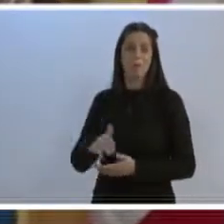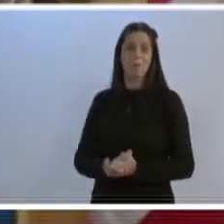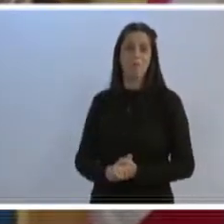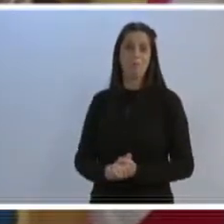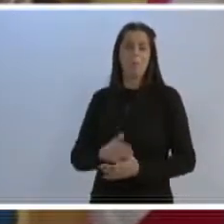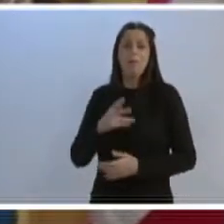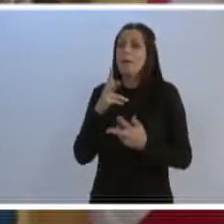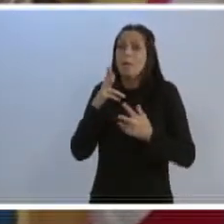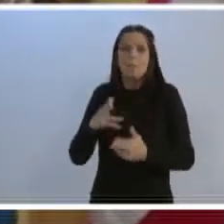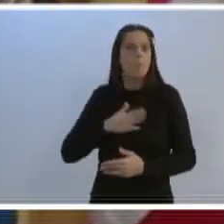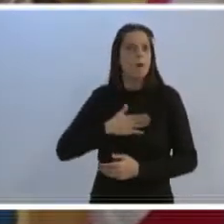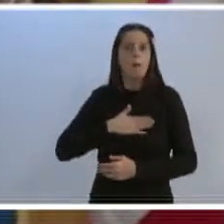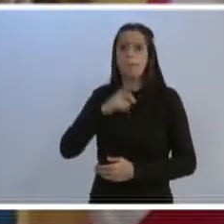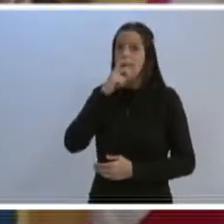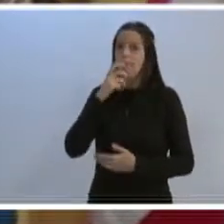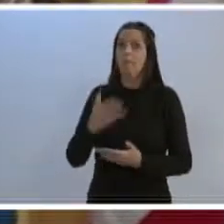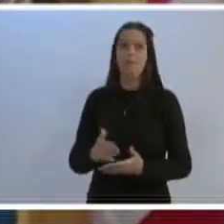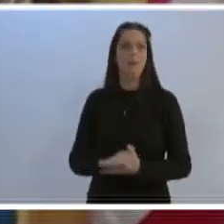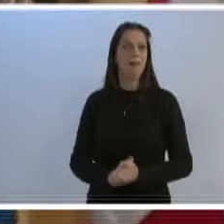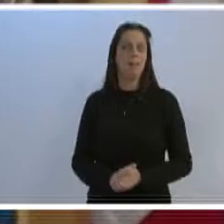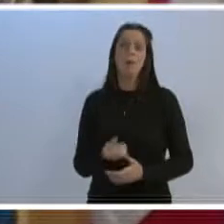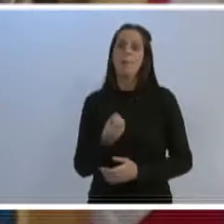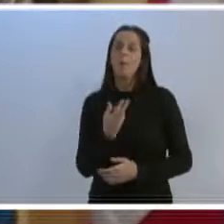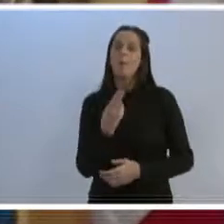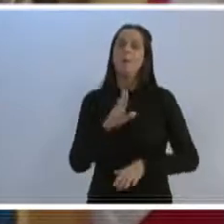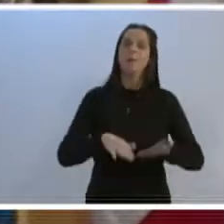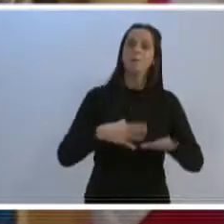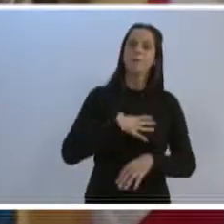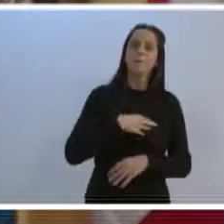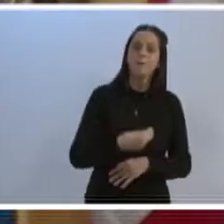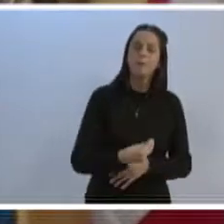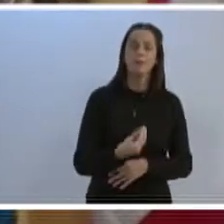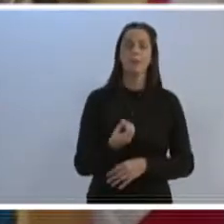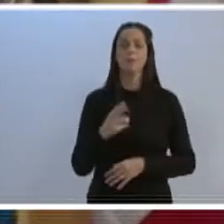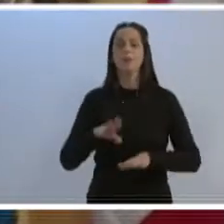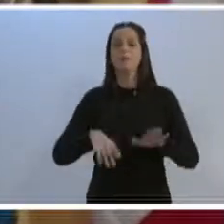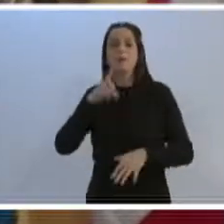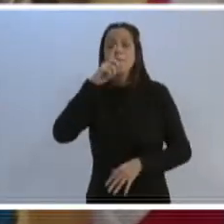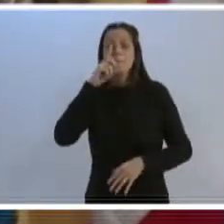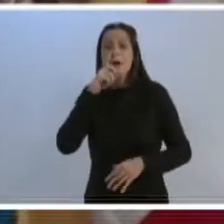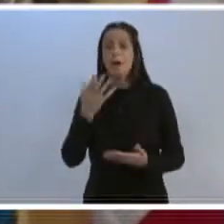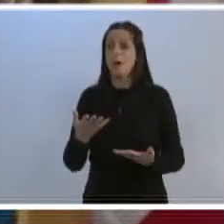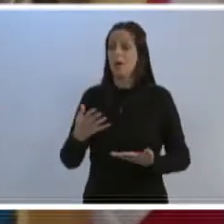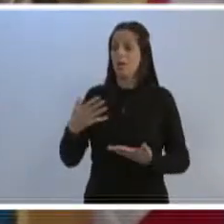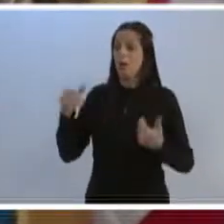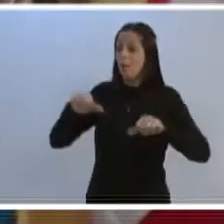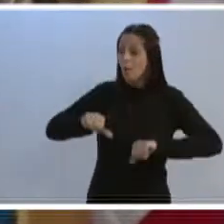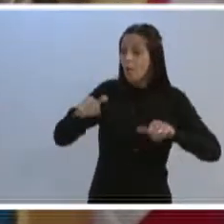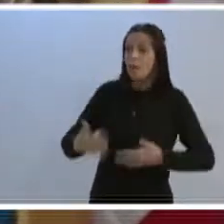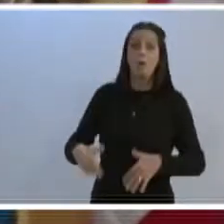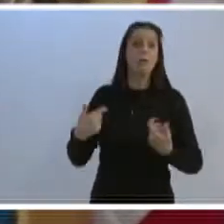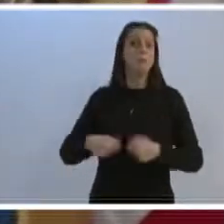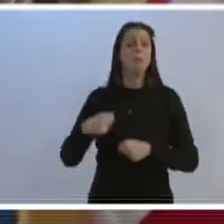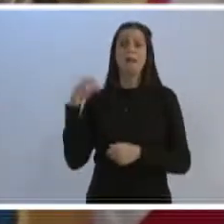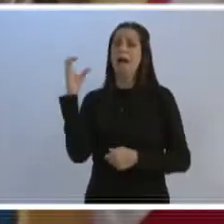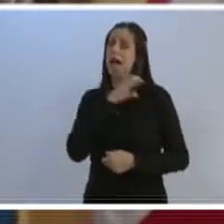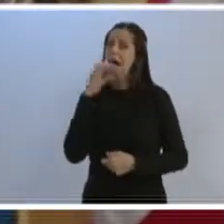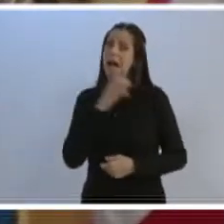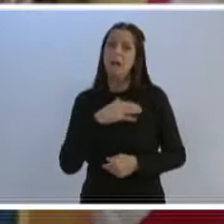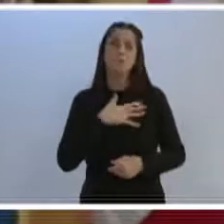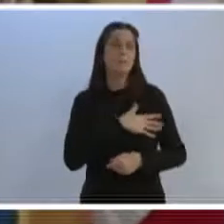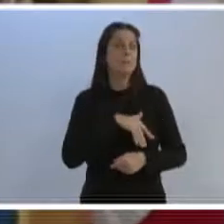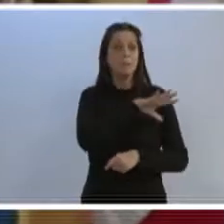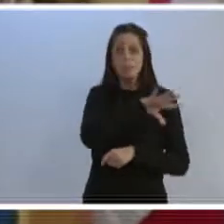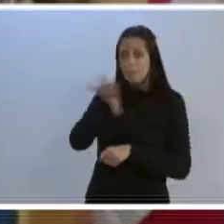era um pai para mim ou seja um filho seja a mãe de alguém então nós precisamos